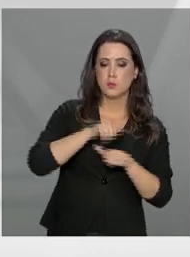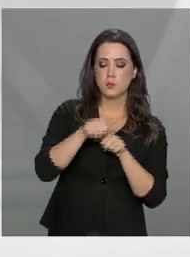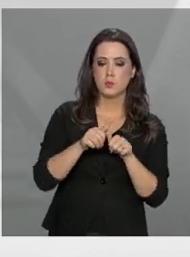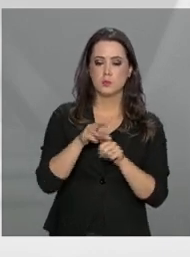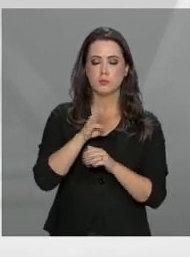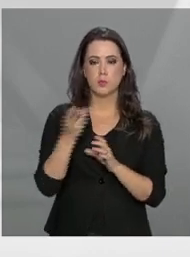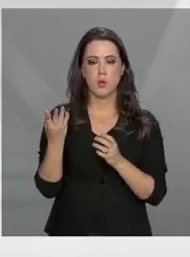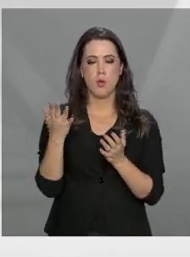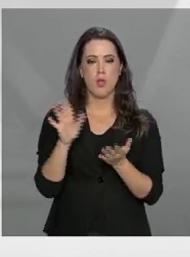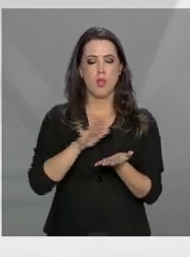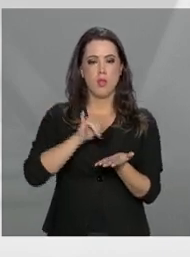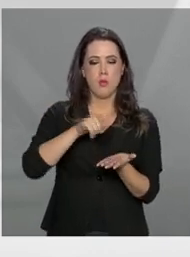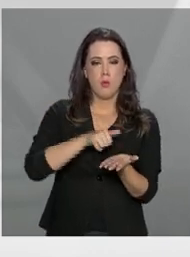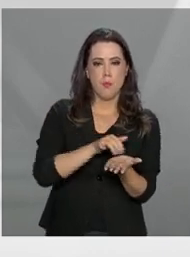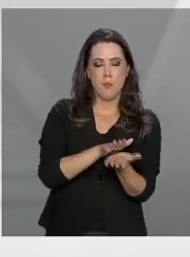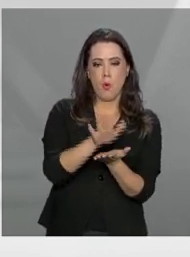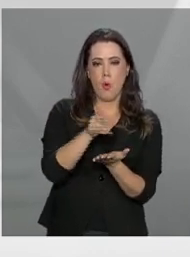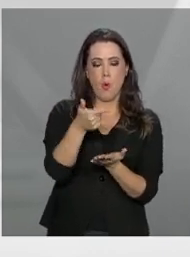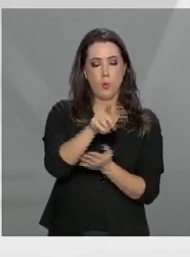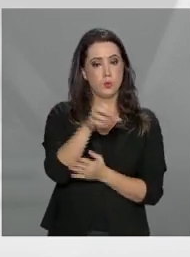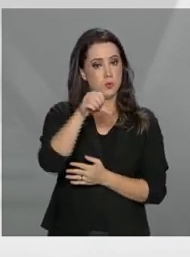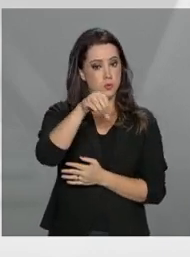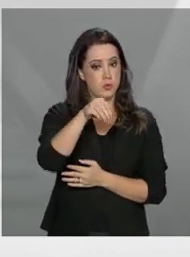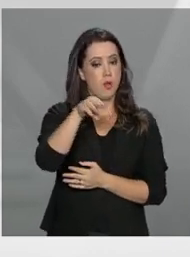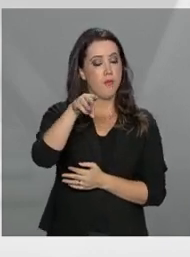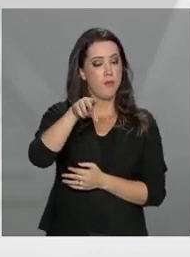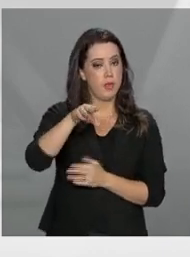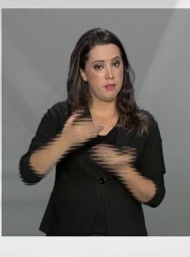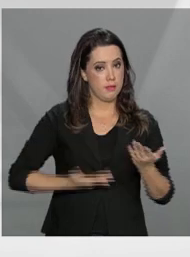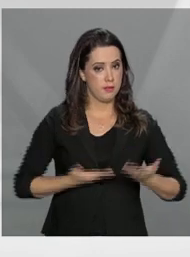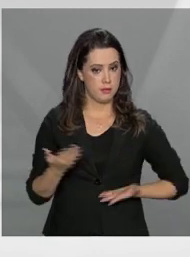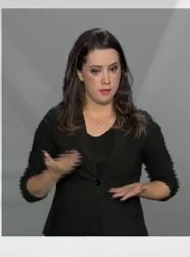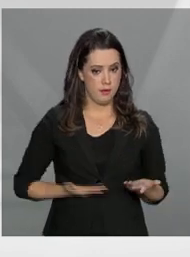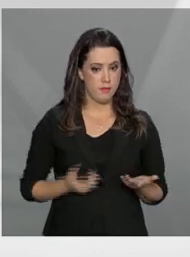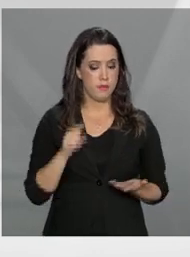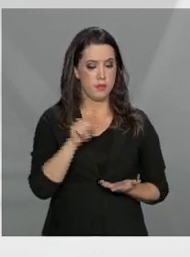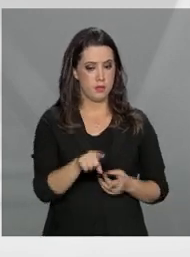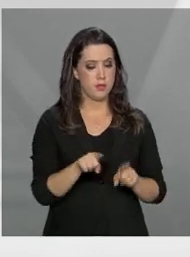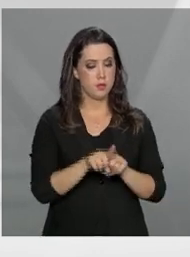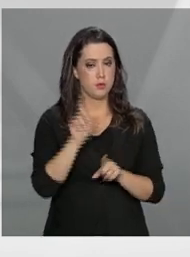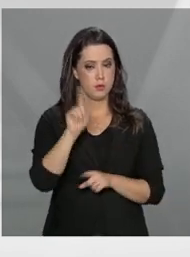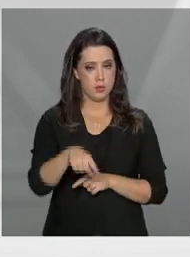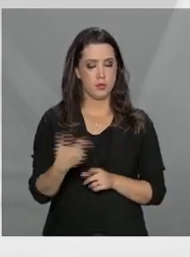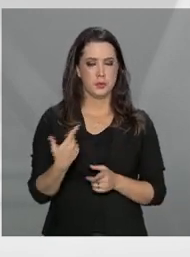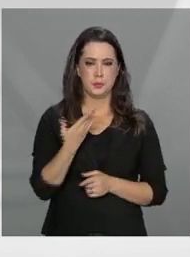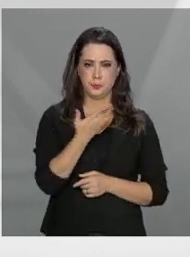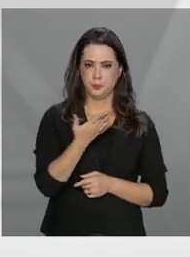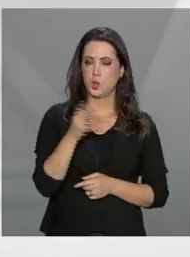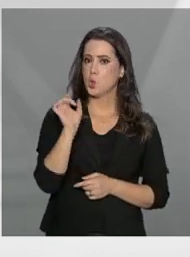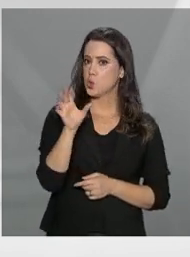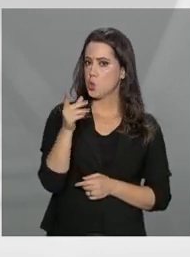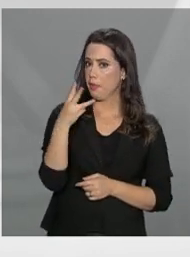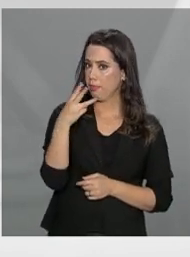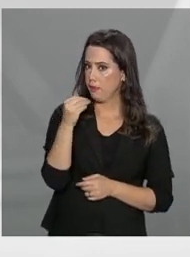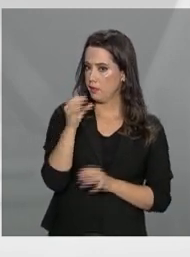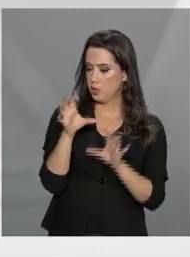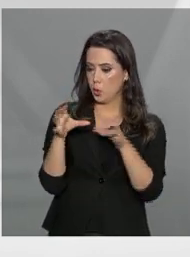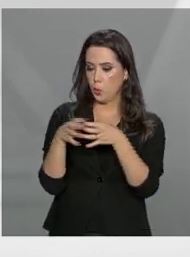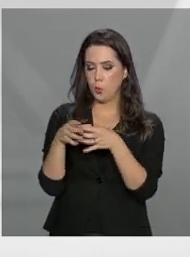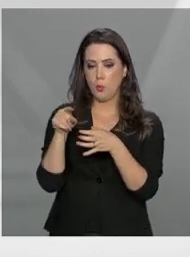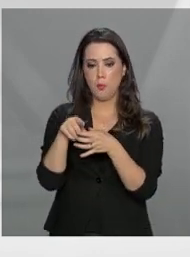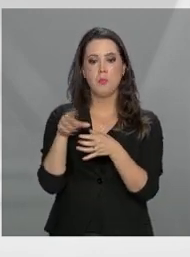digitalizados outros 90 serviços só com 30 desses serviços o governo estima economia de